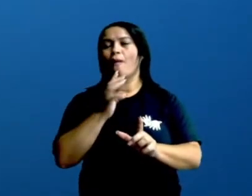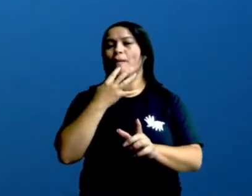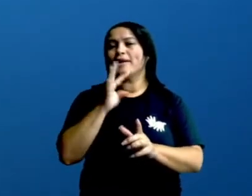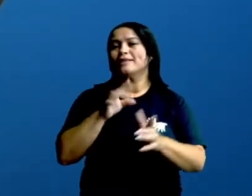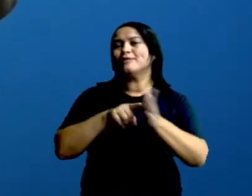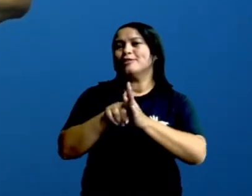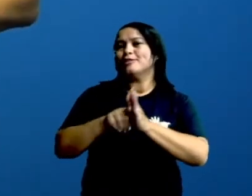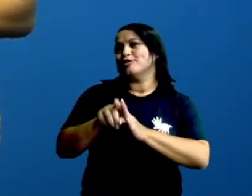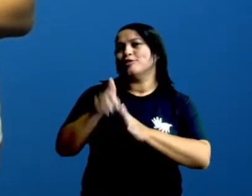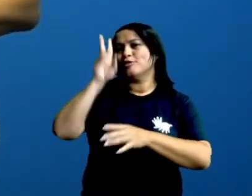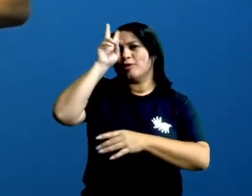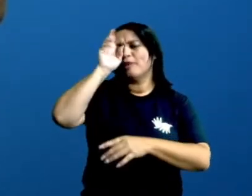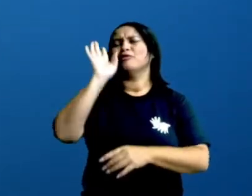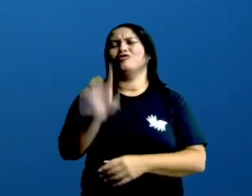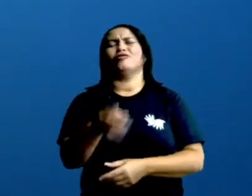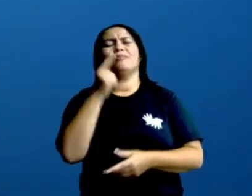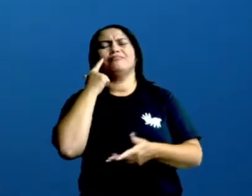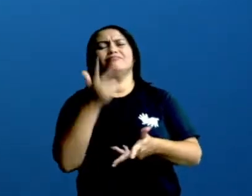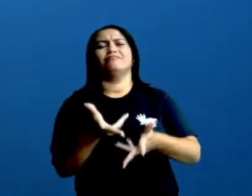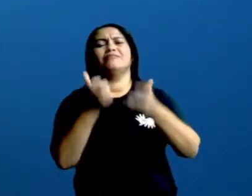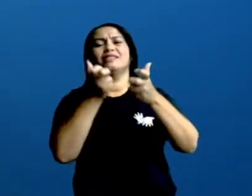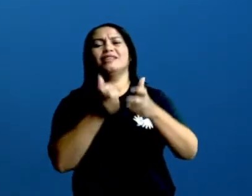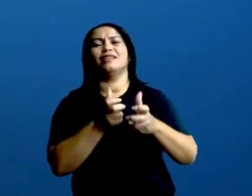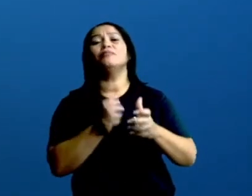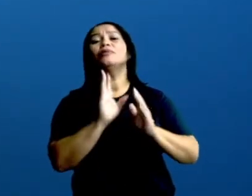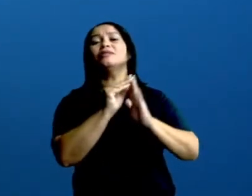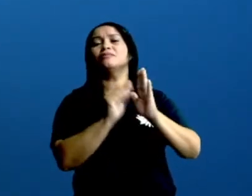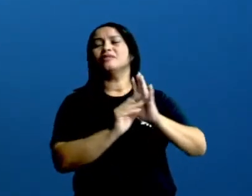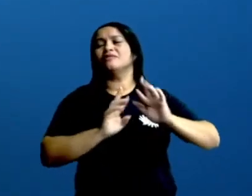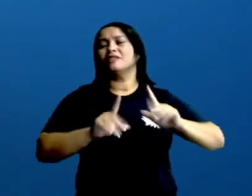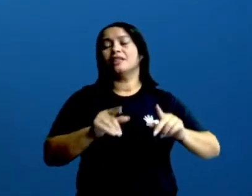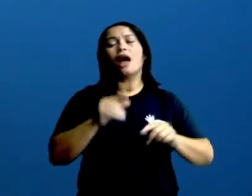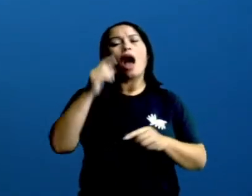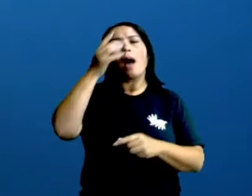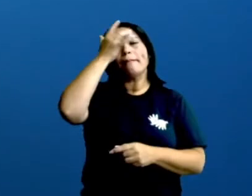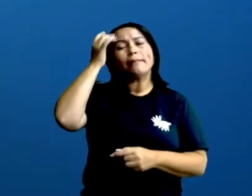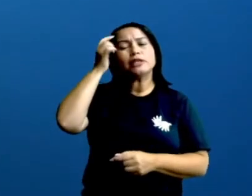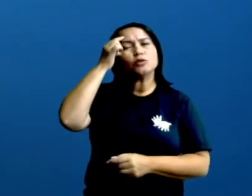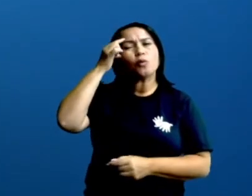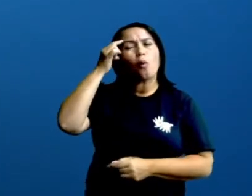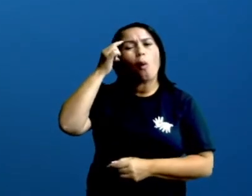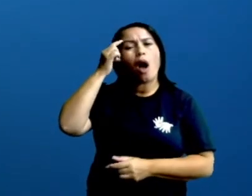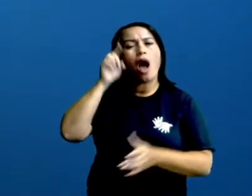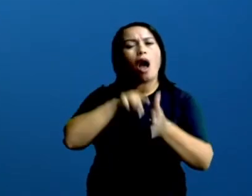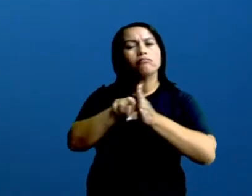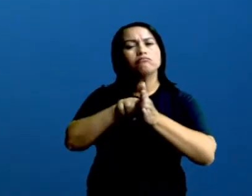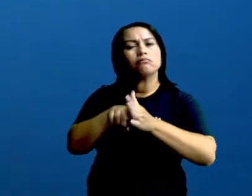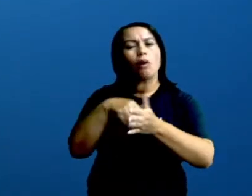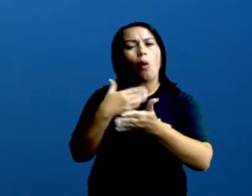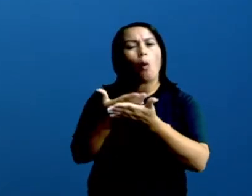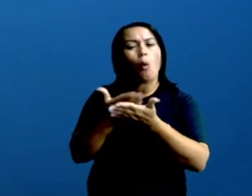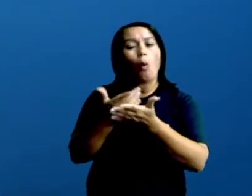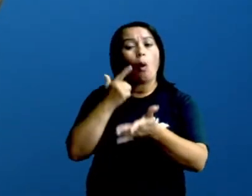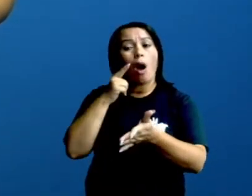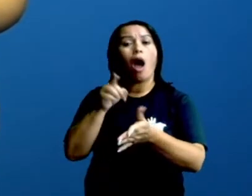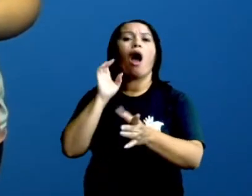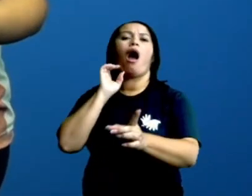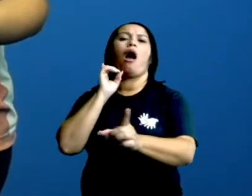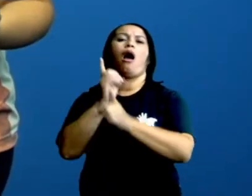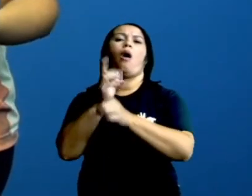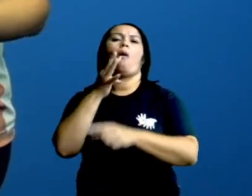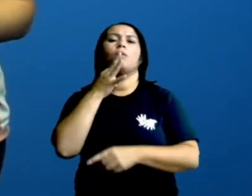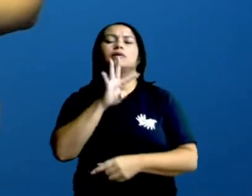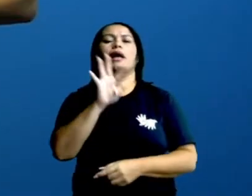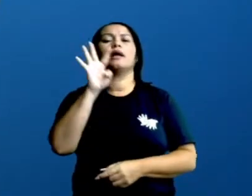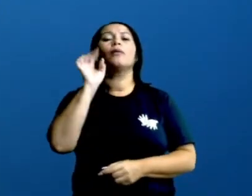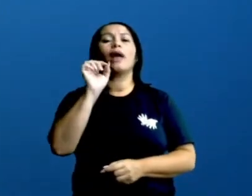somos historiadores e a gente já consegue notar esses elementos. Imagina um historiador observando isso, quanto que ele não consegue aprender,